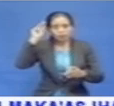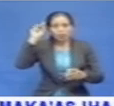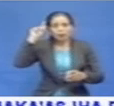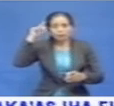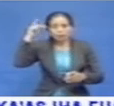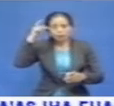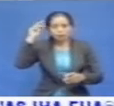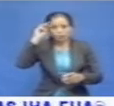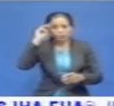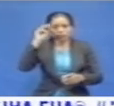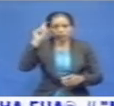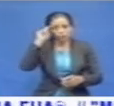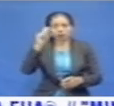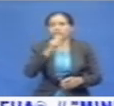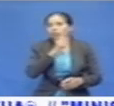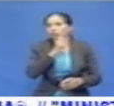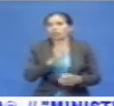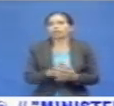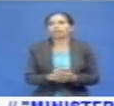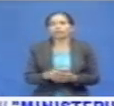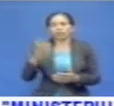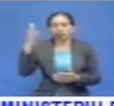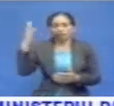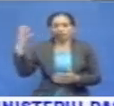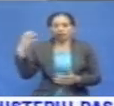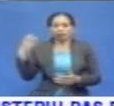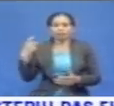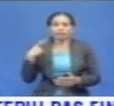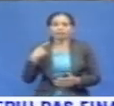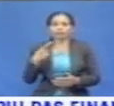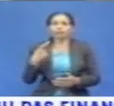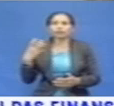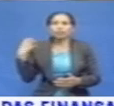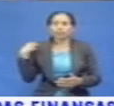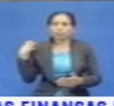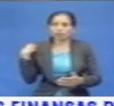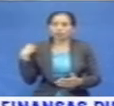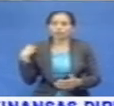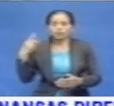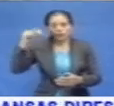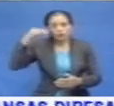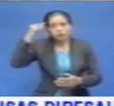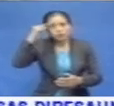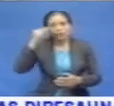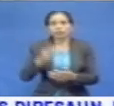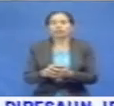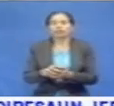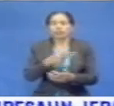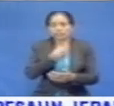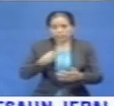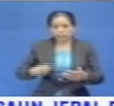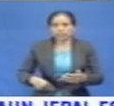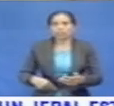Matangruak. E a Palácio do Governo, segunda-feira, né? Embaixador Republicano Popular Xina e Timor-Leste, audiência